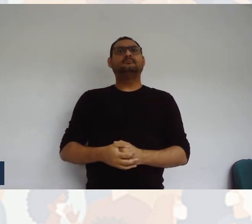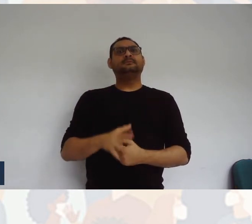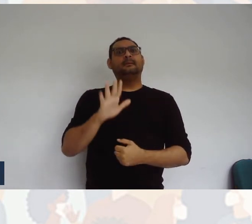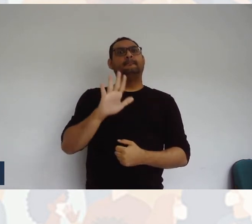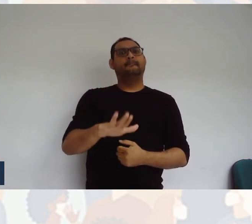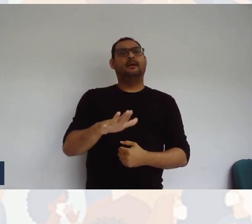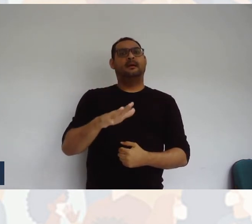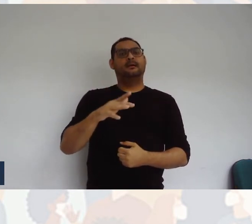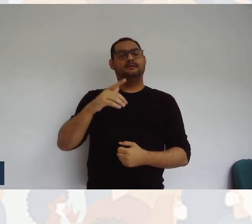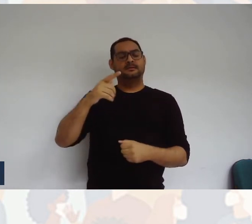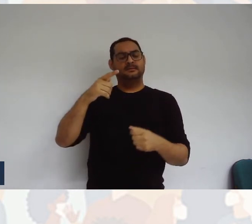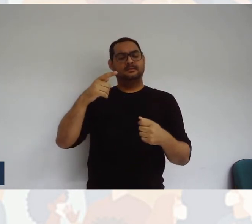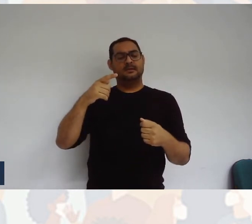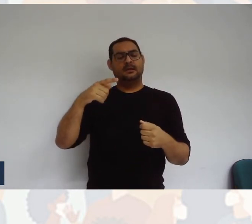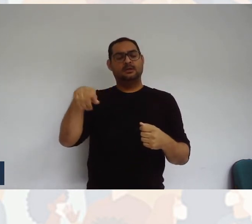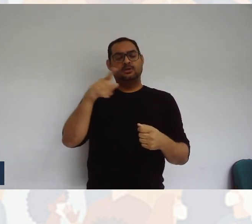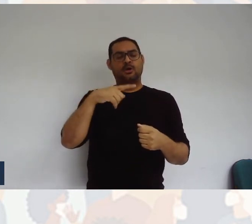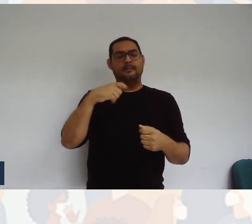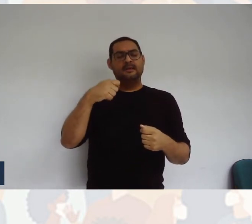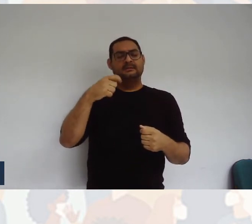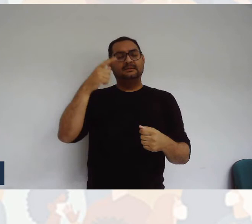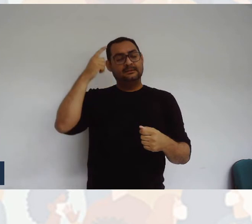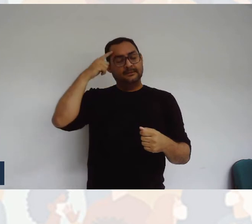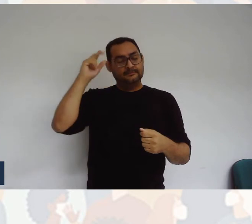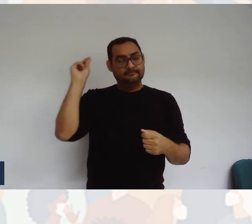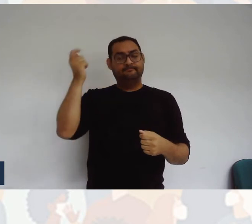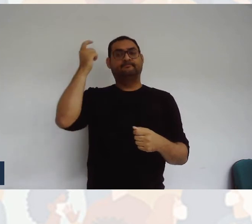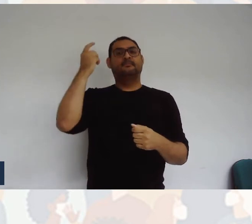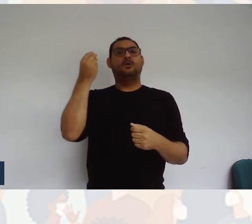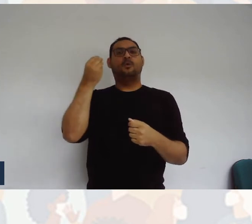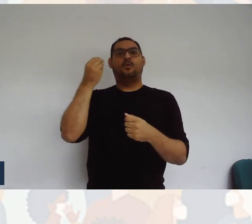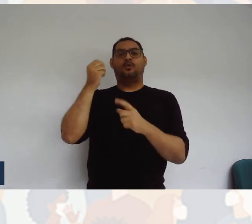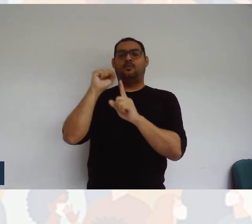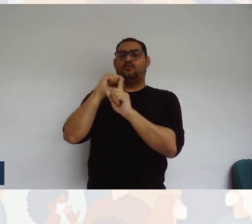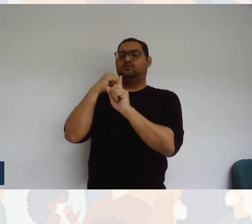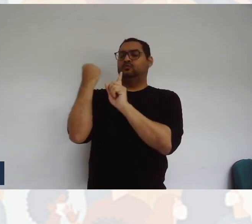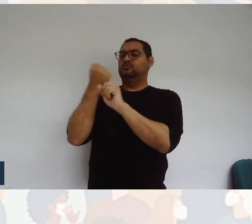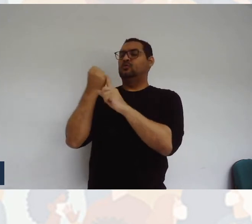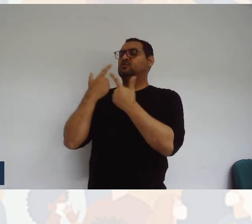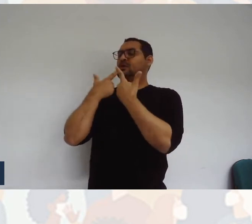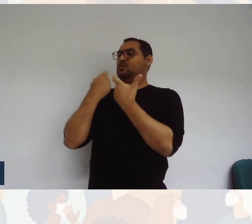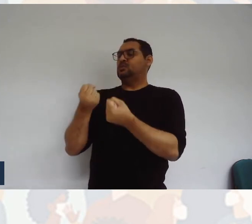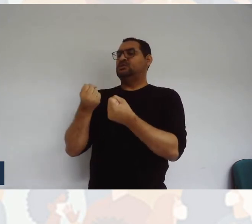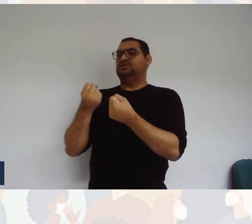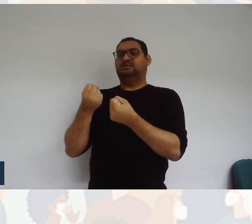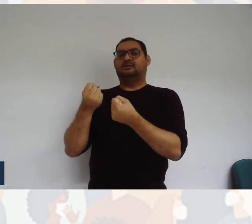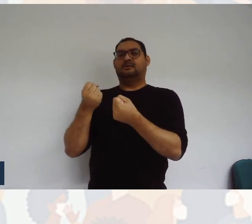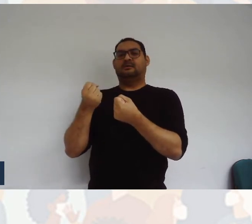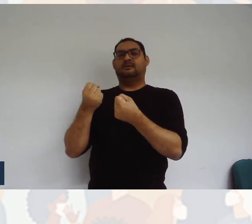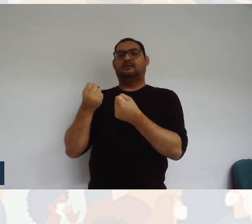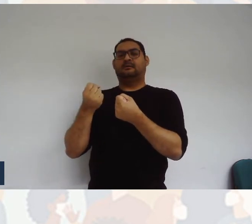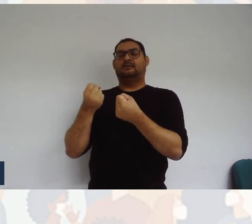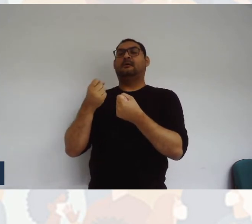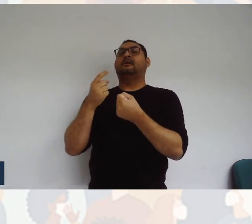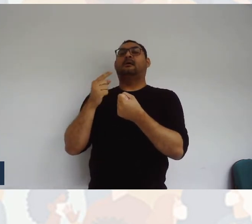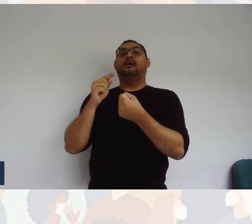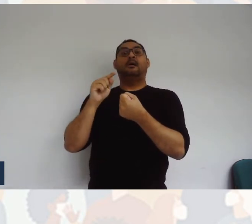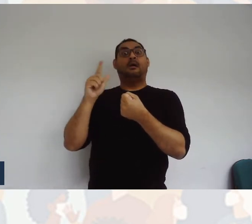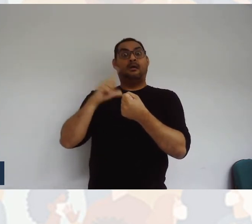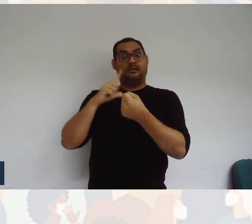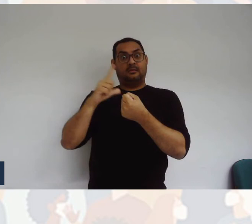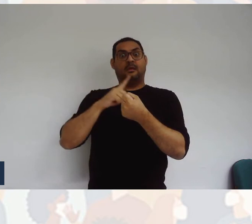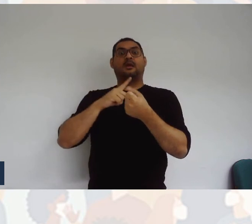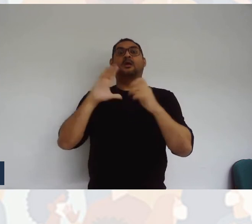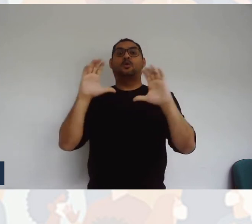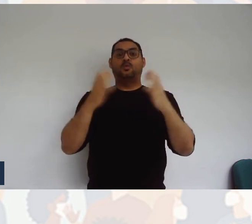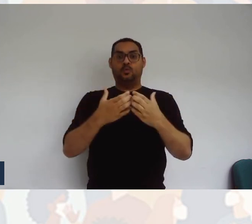pensar as questões da sociolinguística para além do grupo e observar os interesses que as